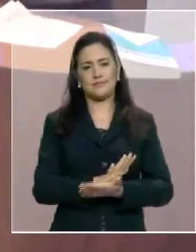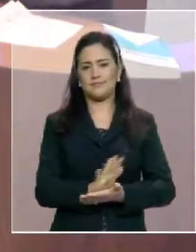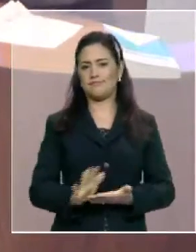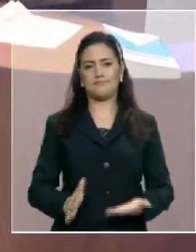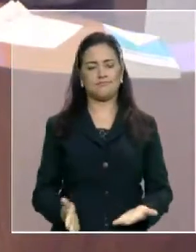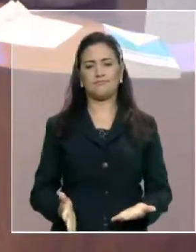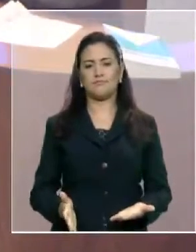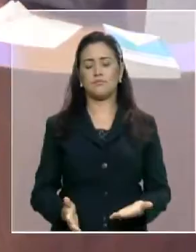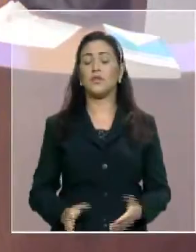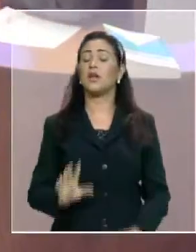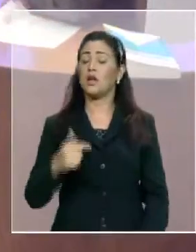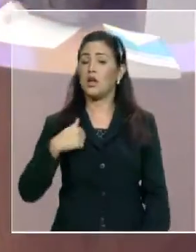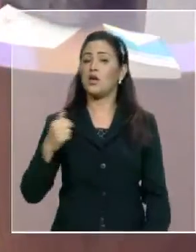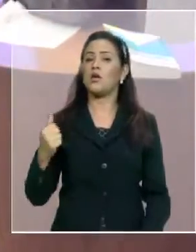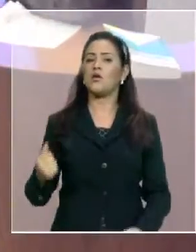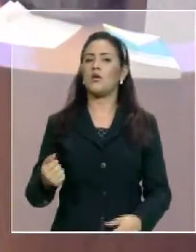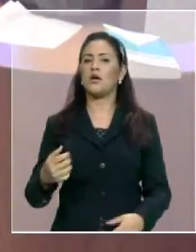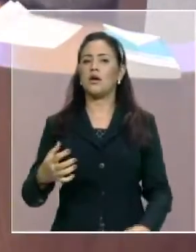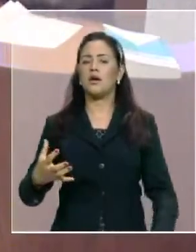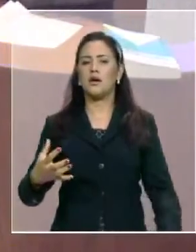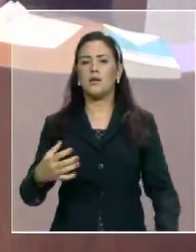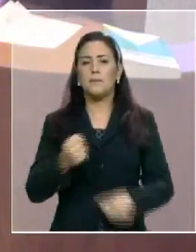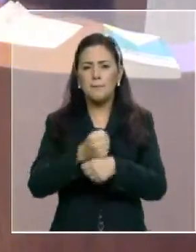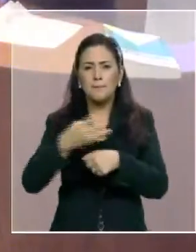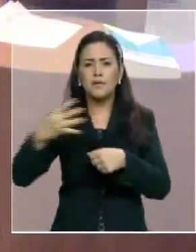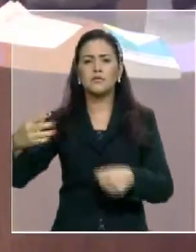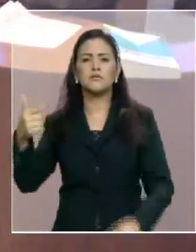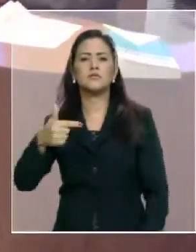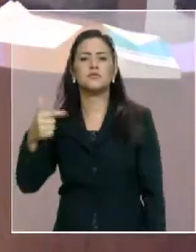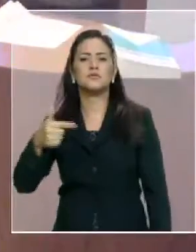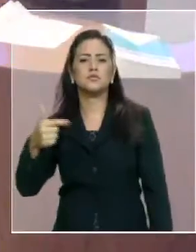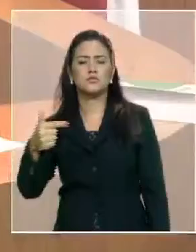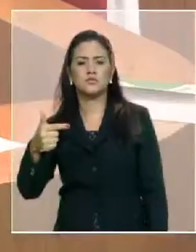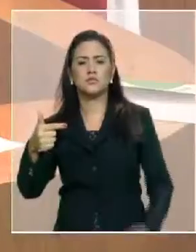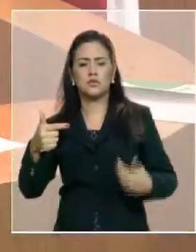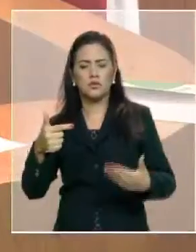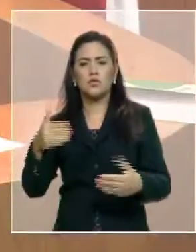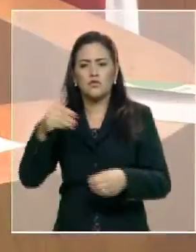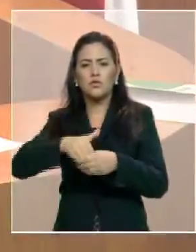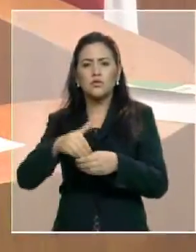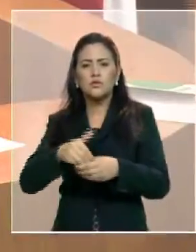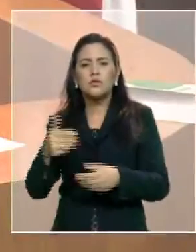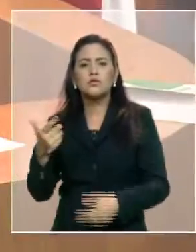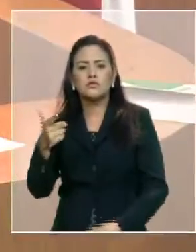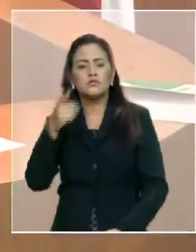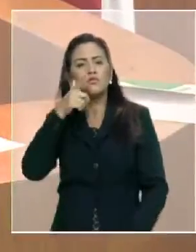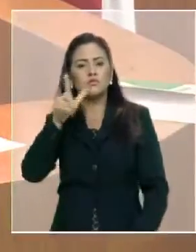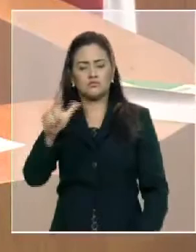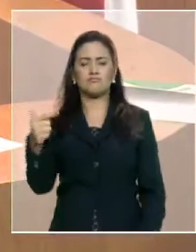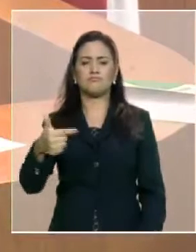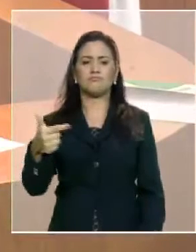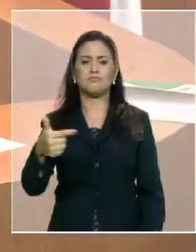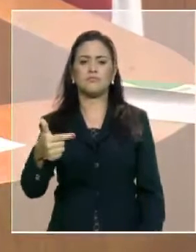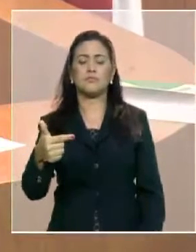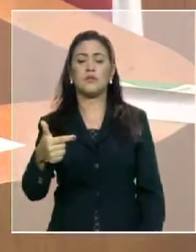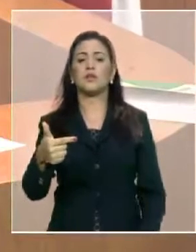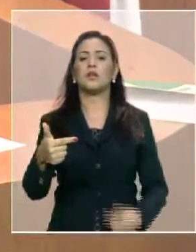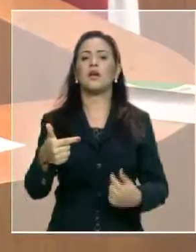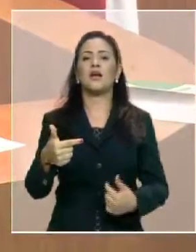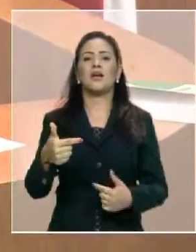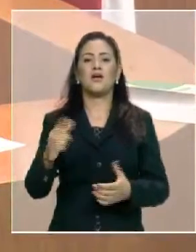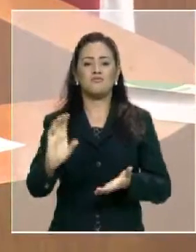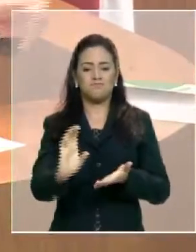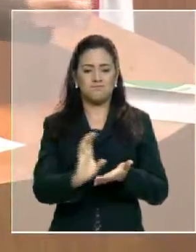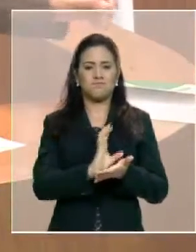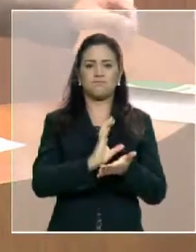casa que não estou recebendo as emendas parlamentares aonde eu indiquei no orçamento do ano passado. E aí